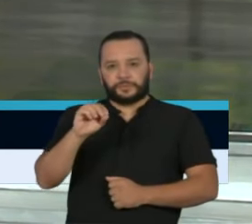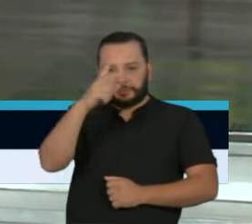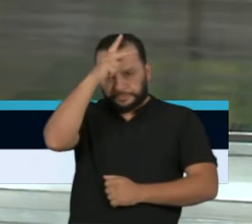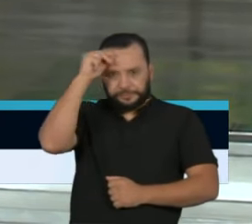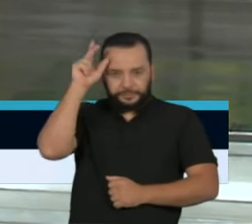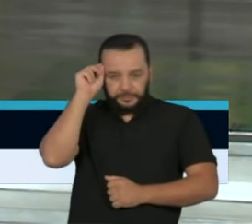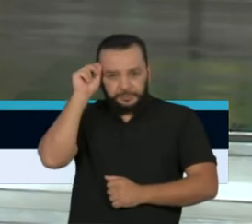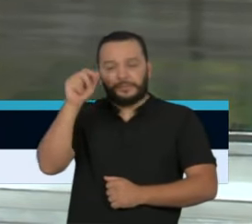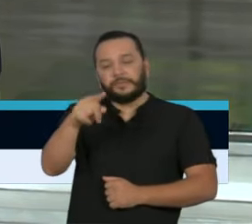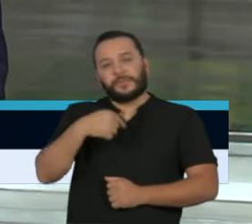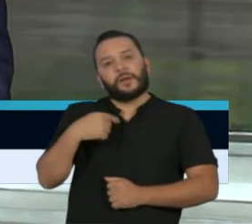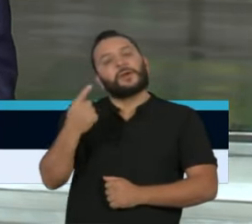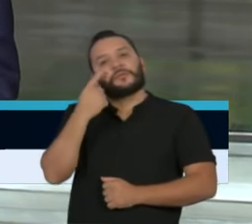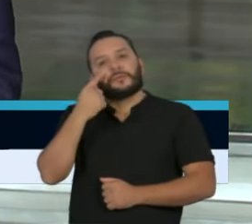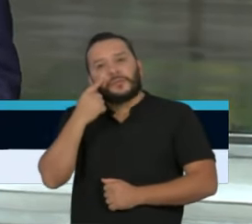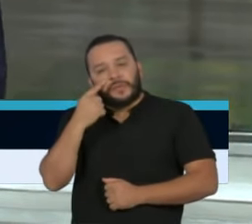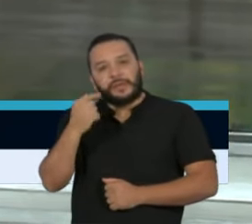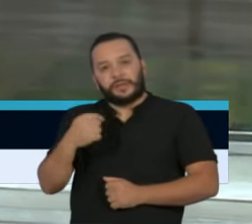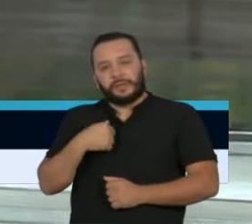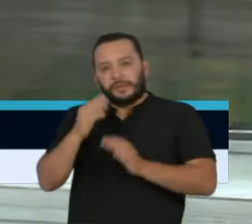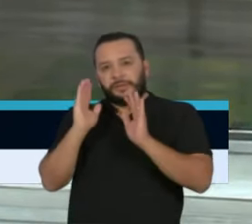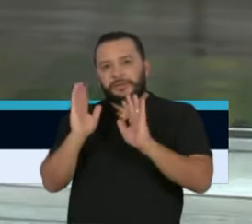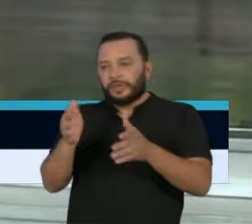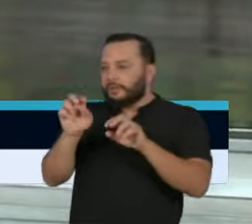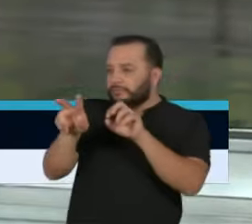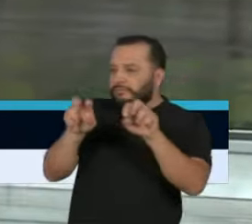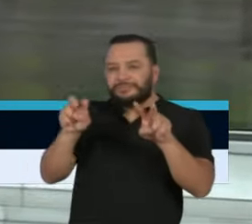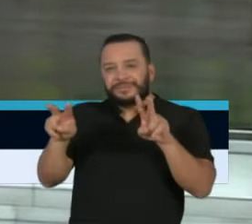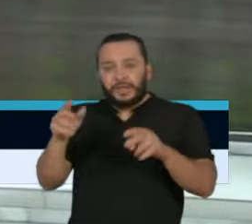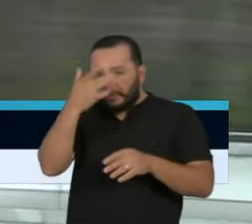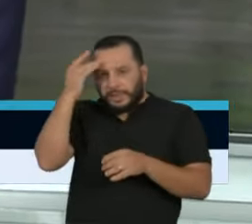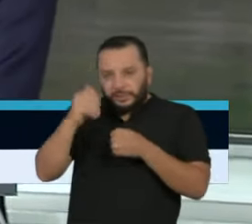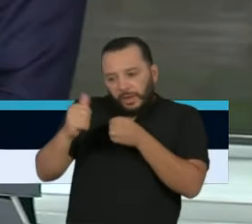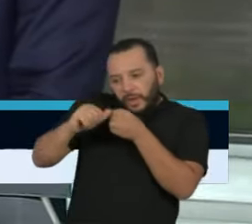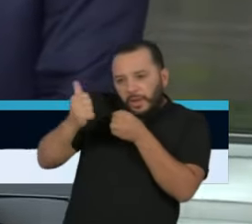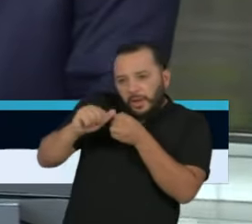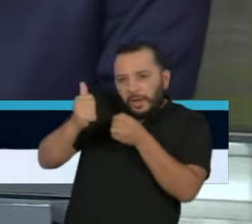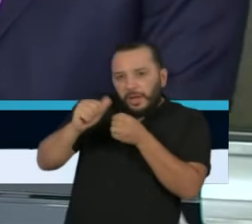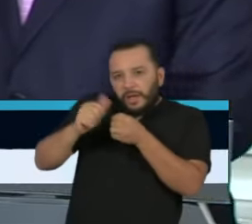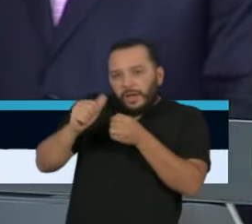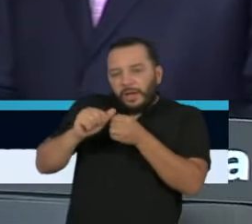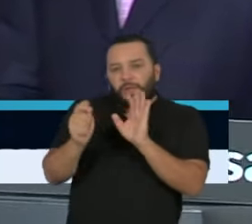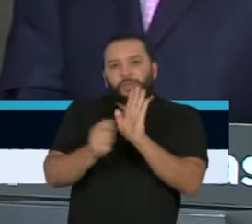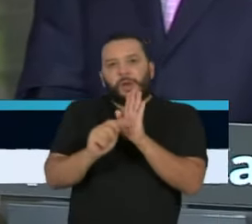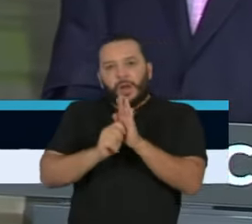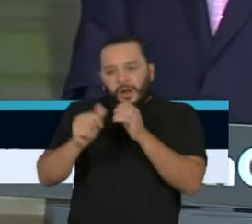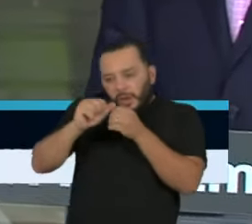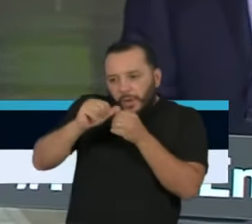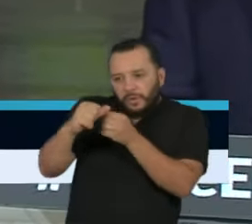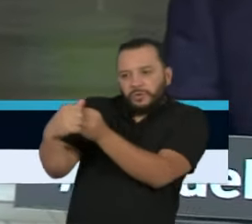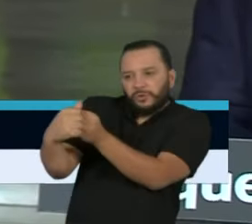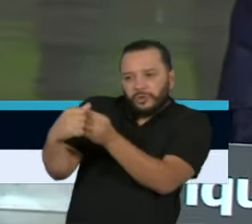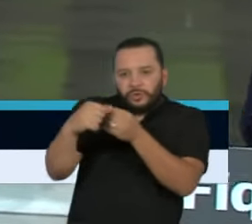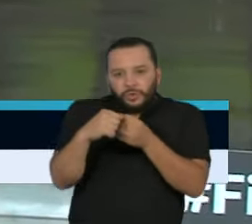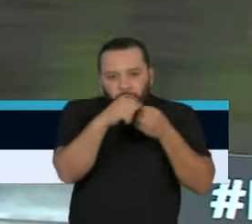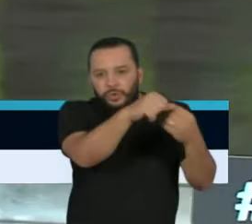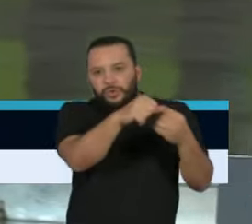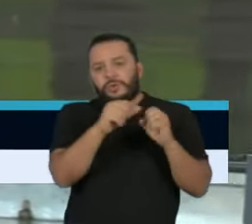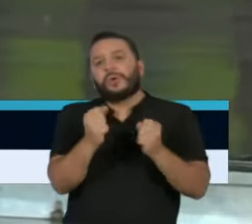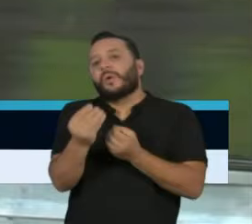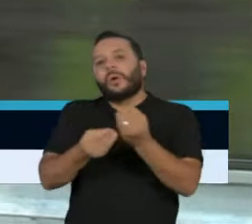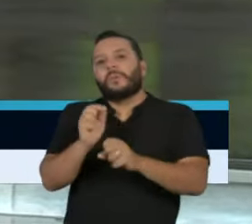saber, eu vi algumas imagens, passei ali na frente, a Cracolândia tem bastante gente ainda acumulada ali, compartilhando pertences, enfim, uma aglomeração. Queria